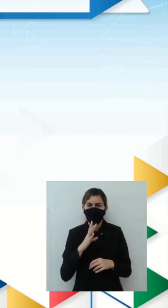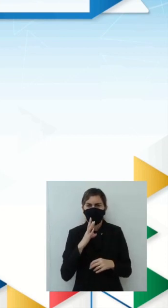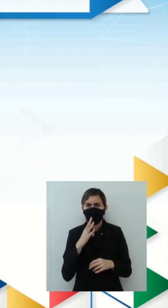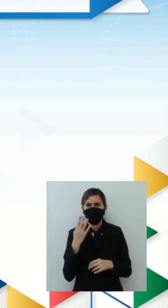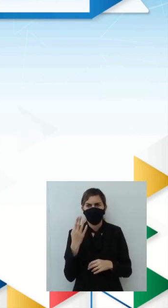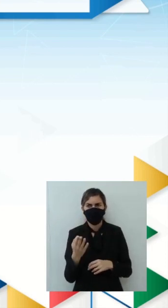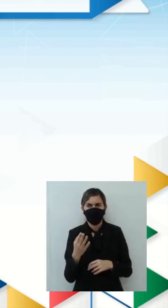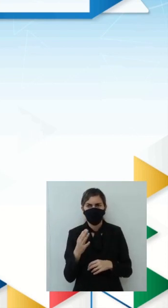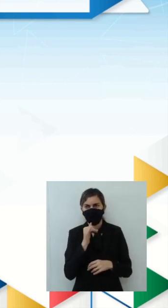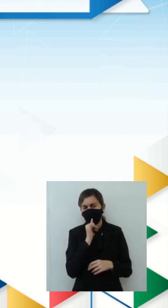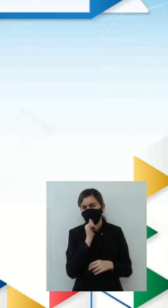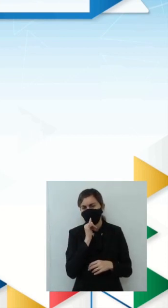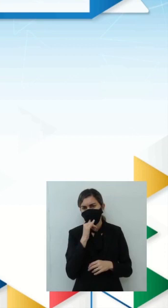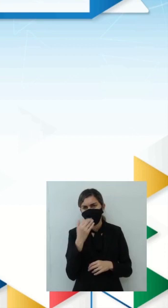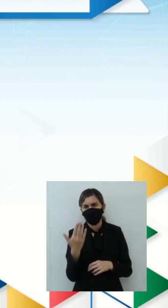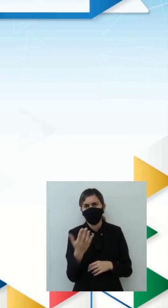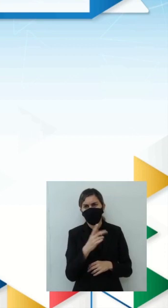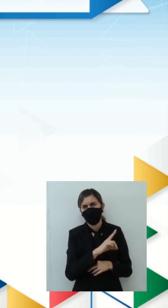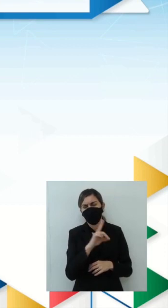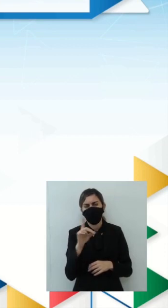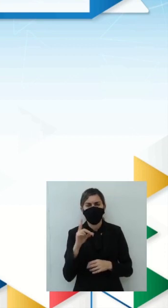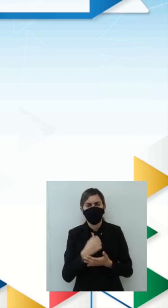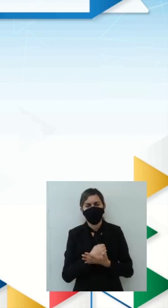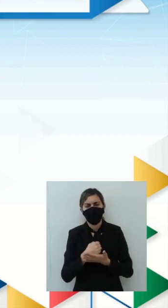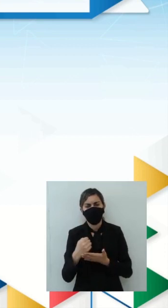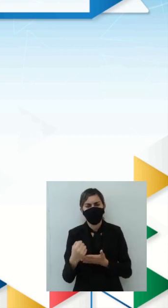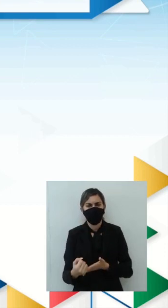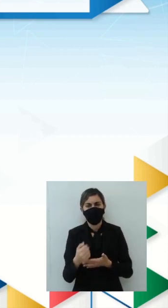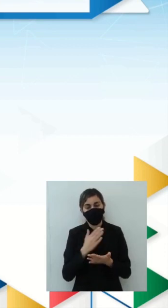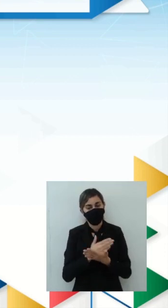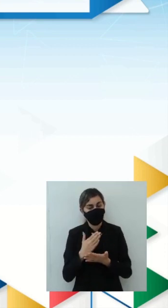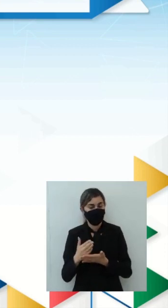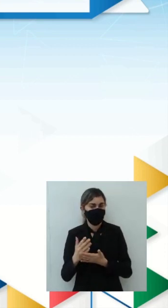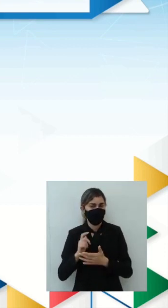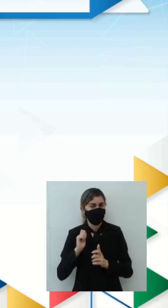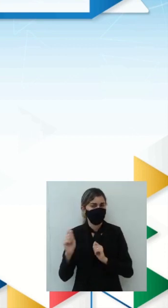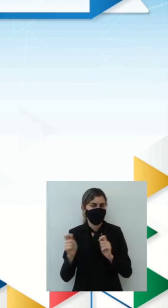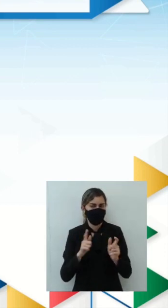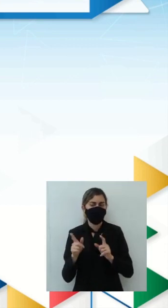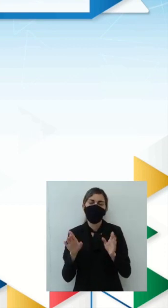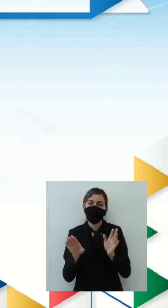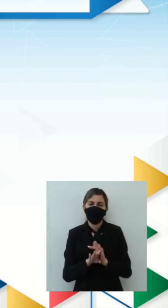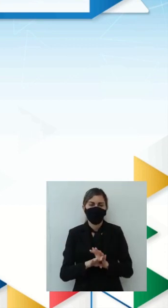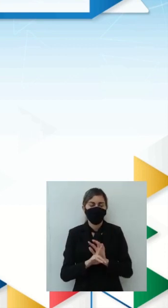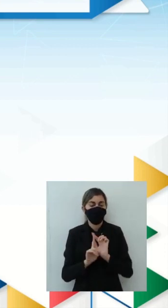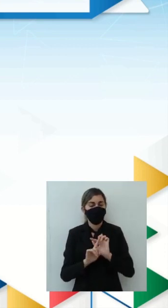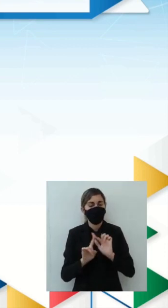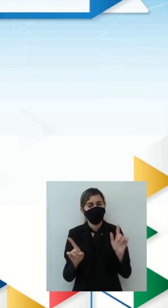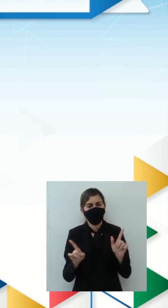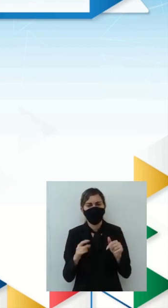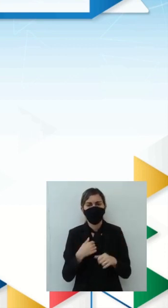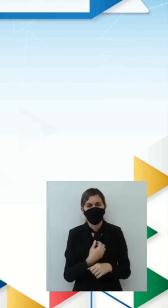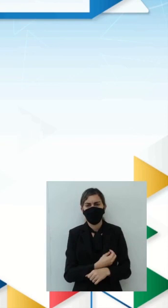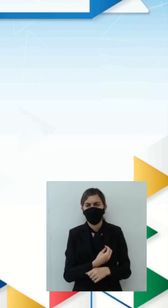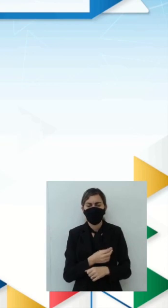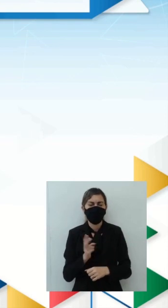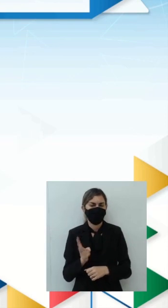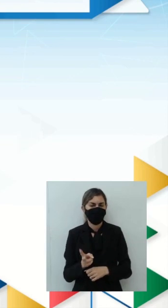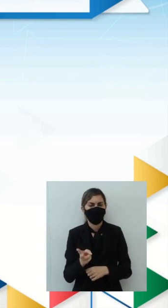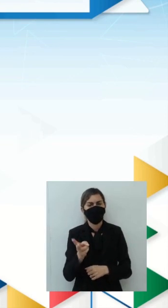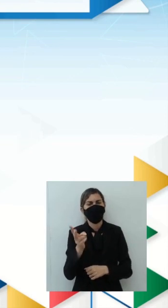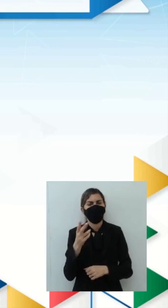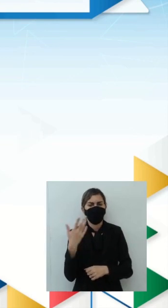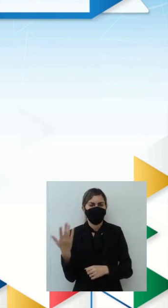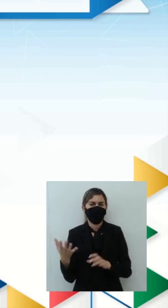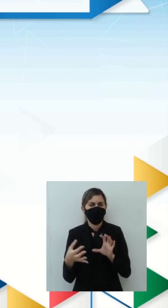aí um exemplo. Os dias passam e as prestações chegam, mas a vida continua. Olha aí, uma oração